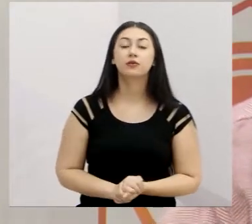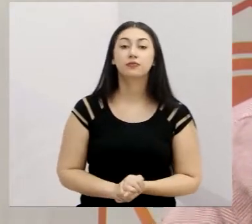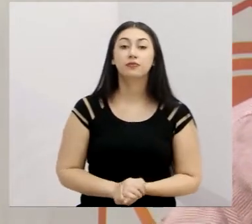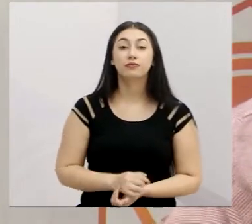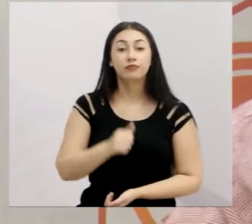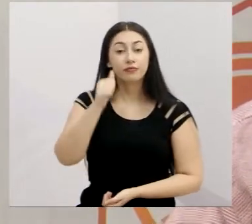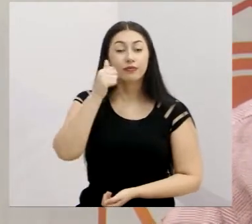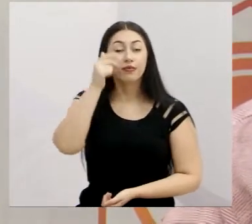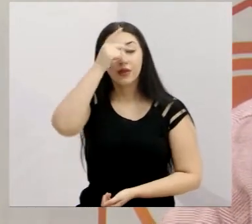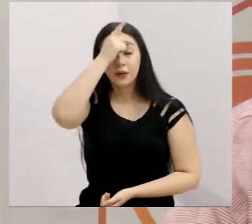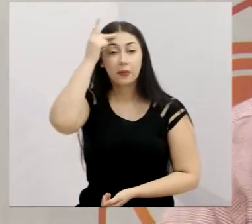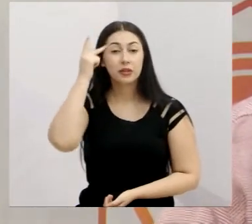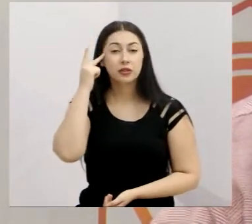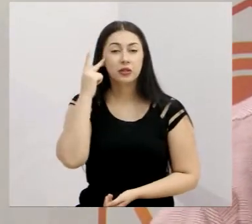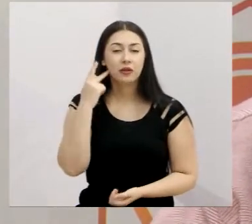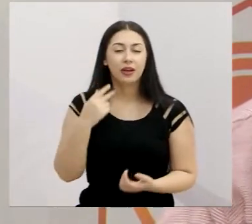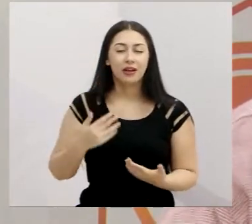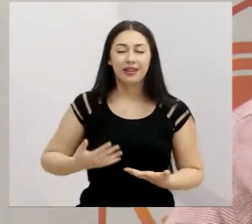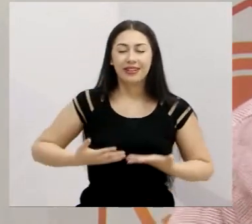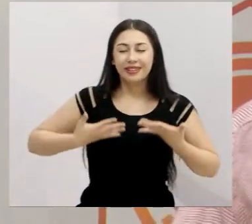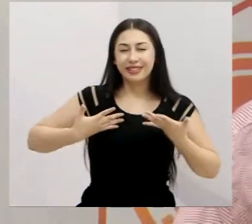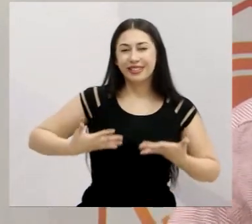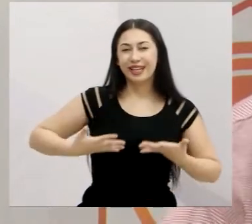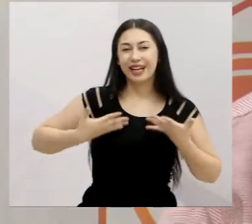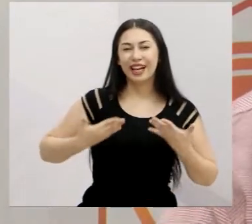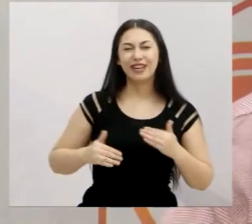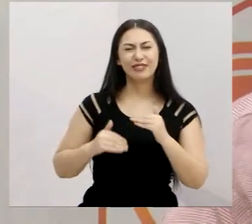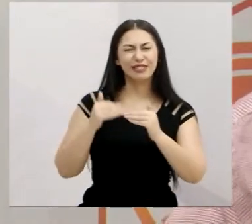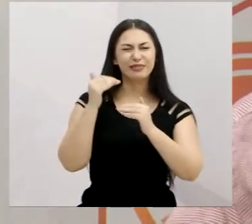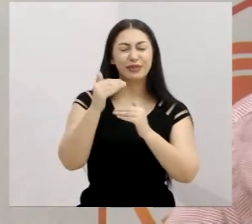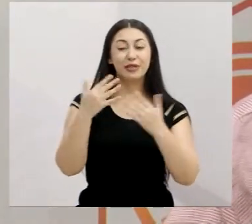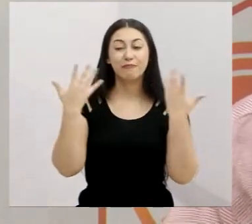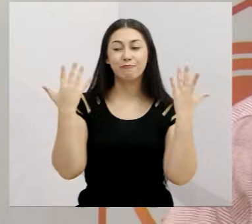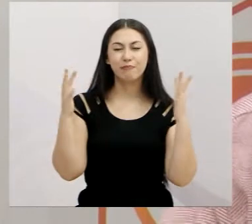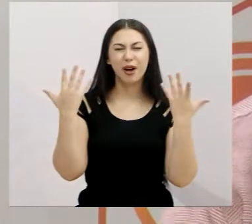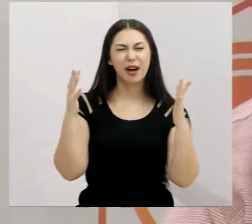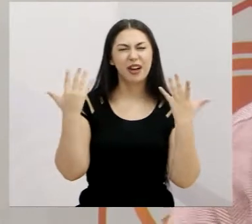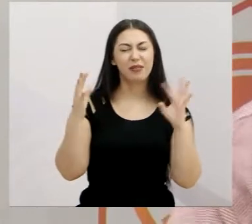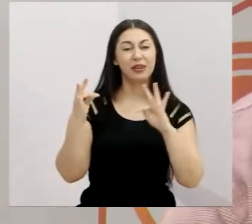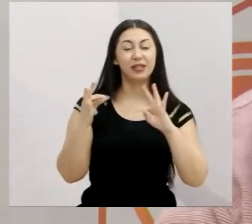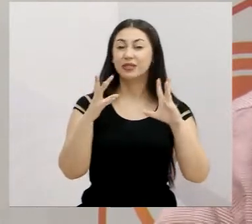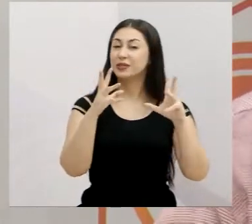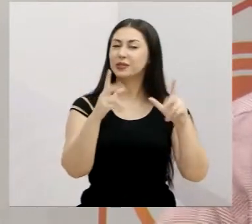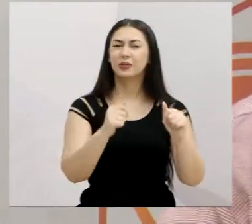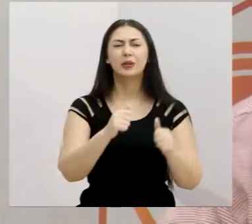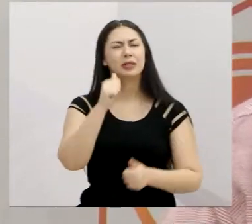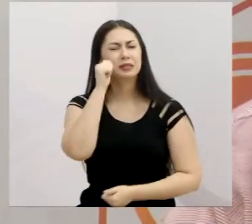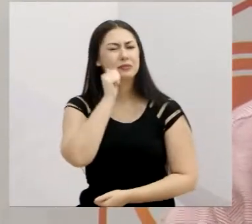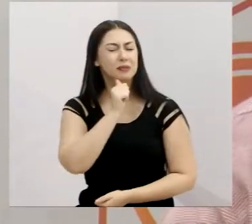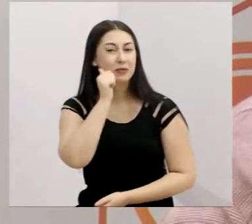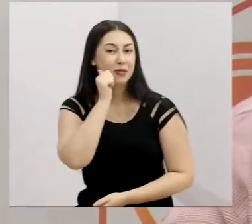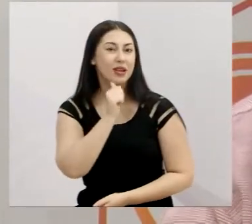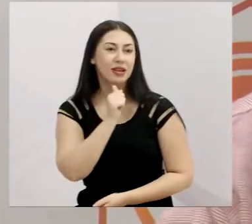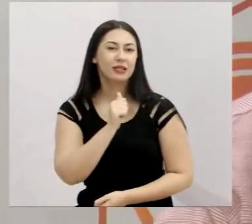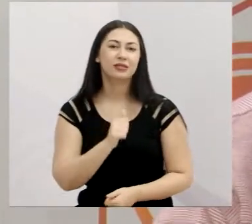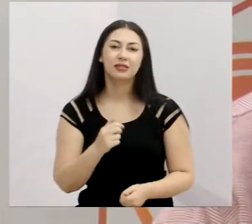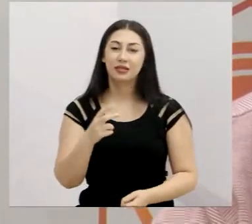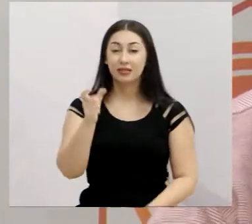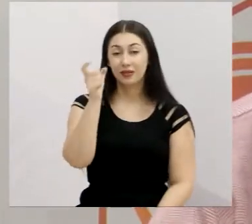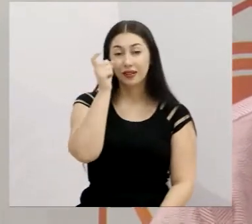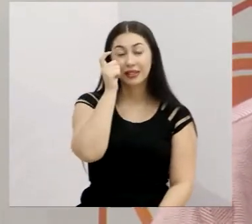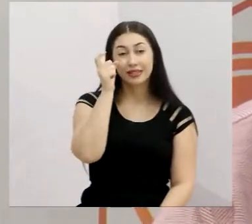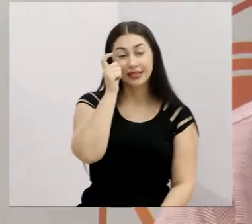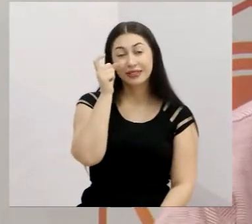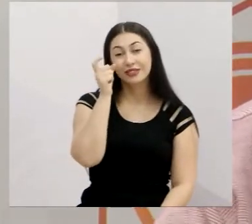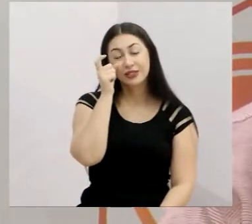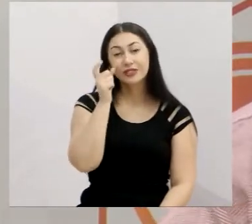a pessoa com a alma leve elevada parabéns para senhora para todas as homenageadas e para tantas outras mulheres que estão nos